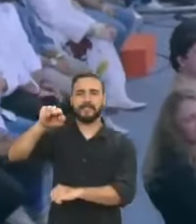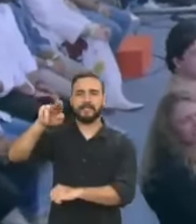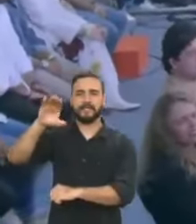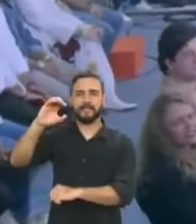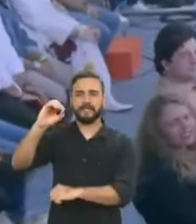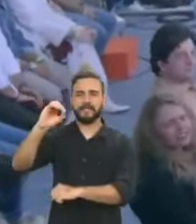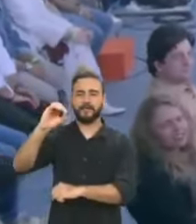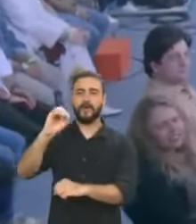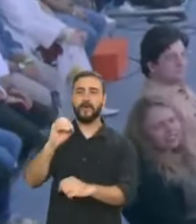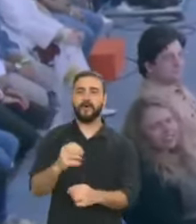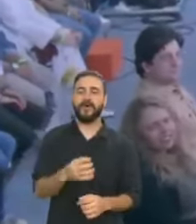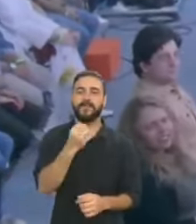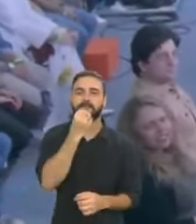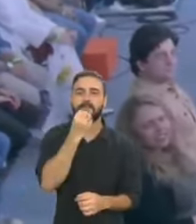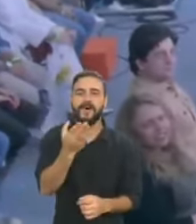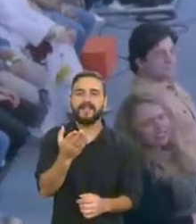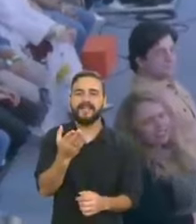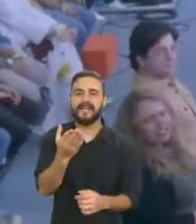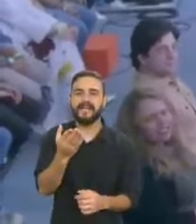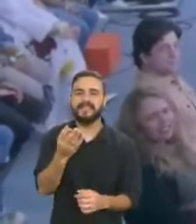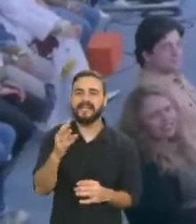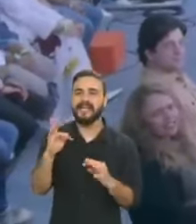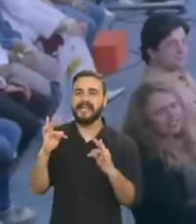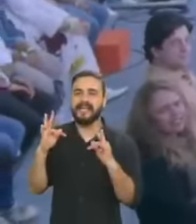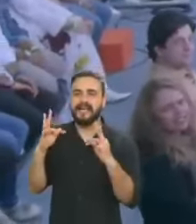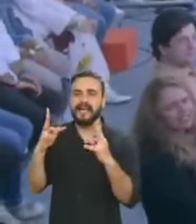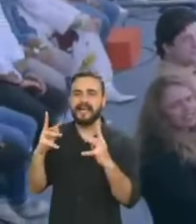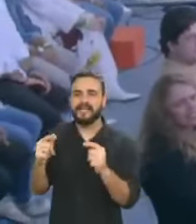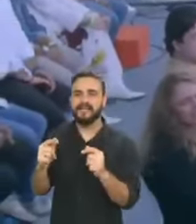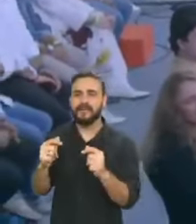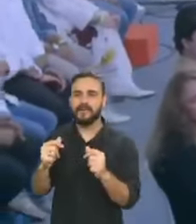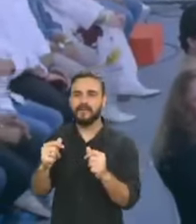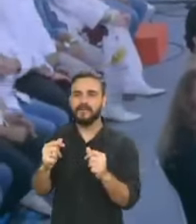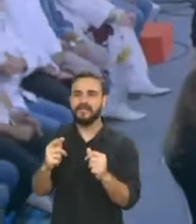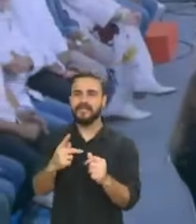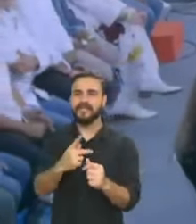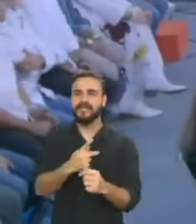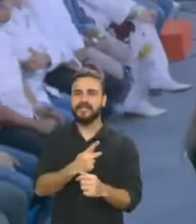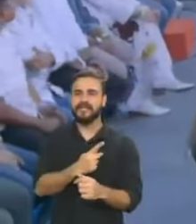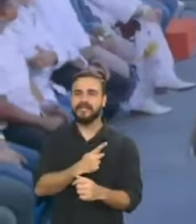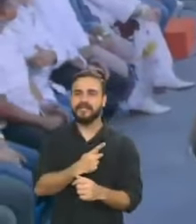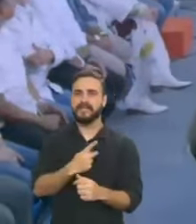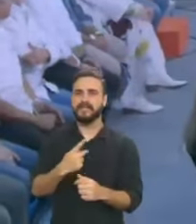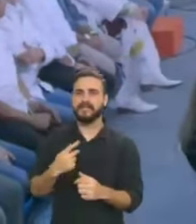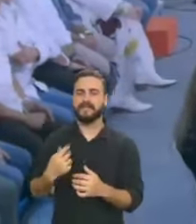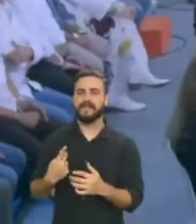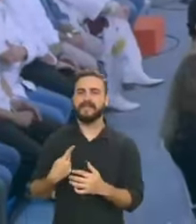Muito boa tarde para todos. Eu fico com o coração aberto, porque eu gostaria muito de estar aí.